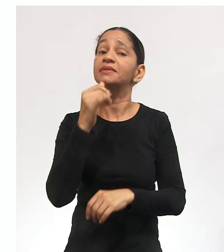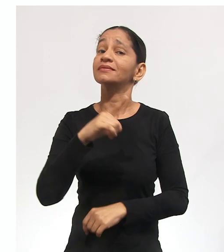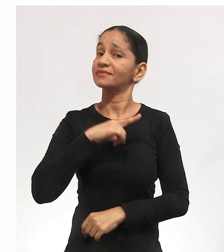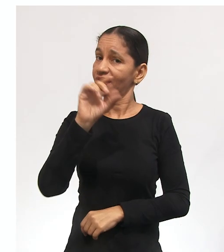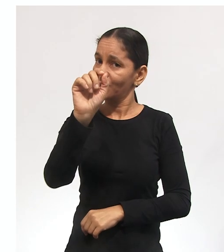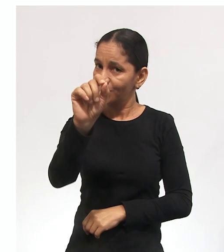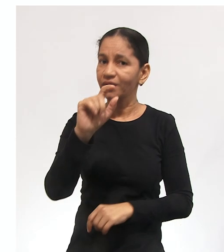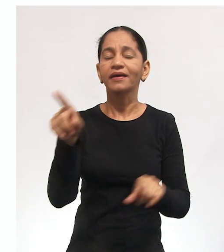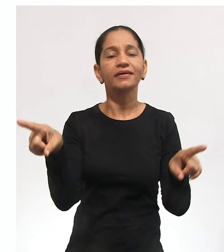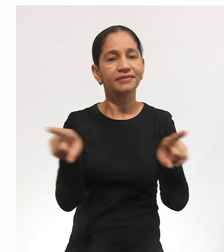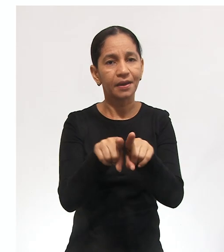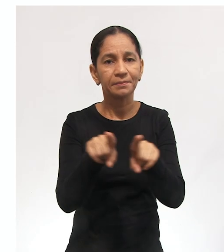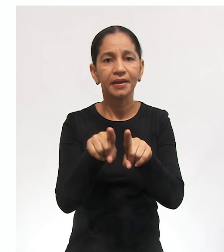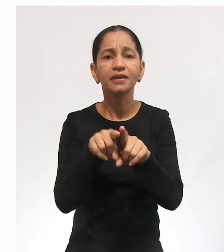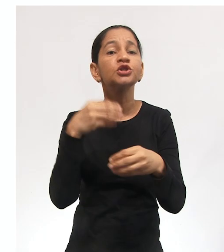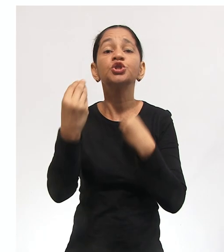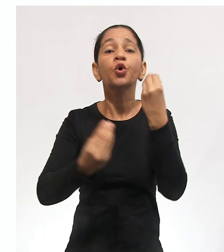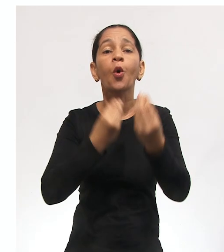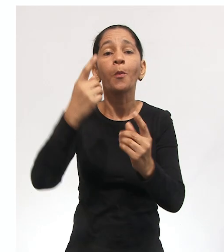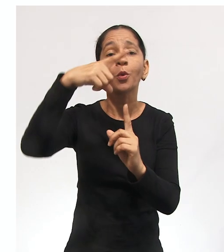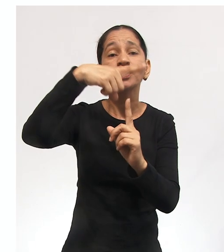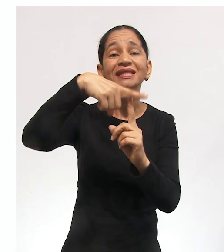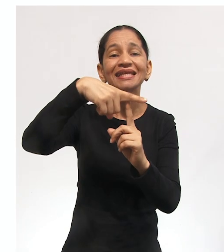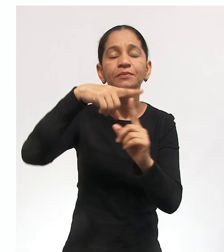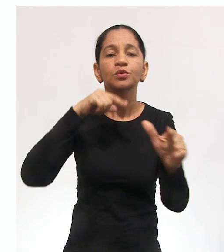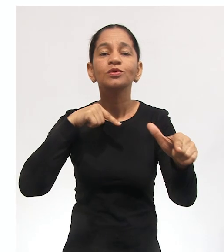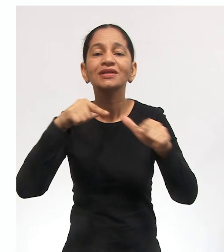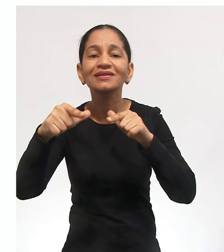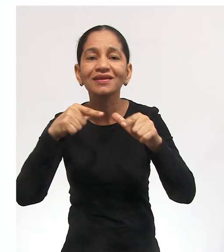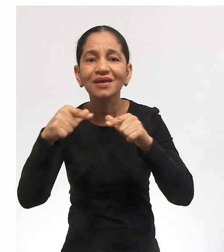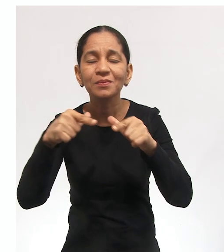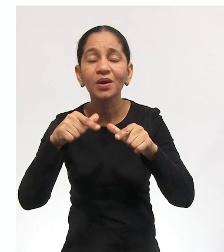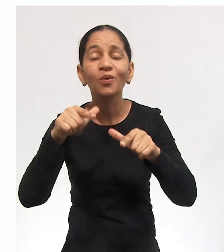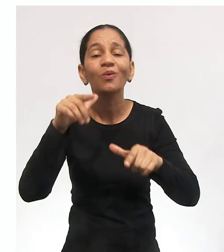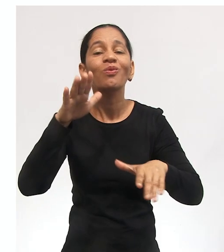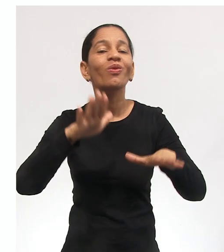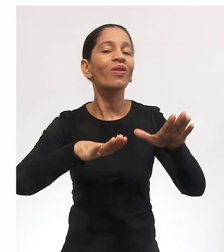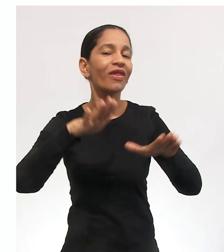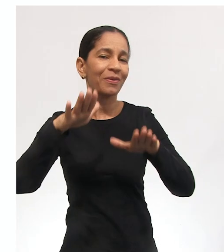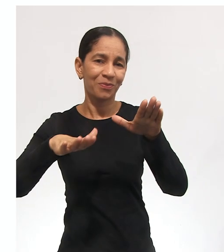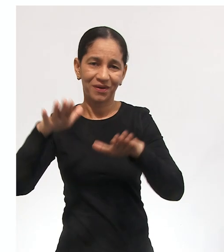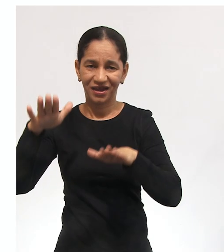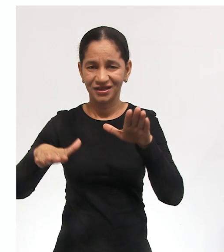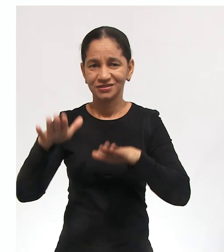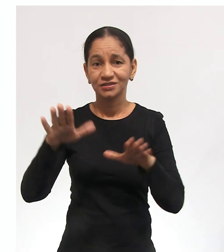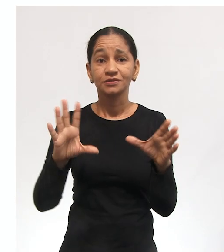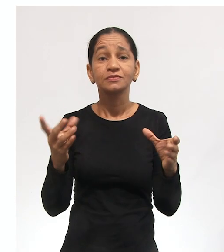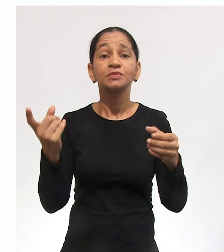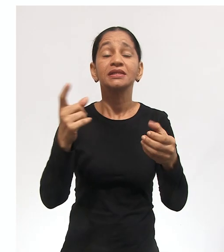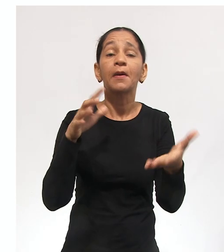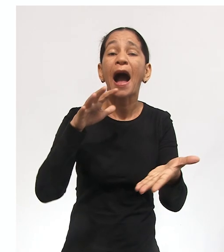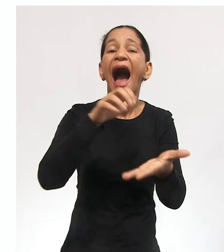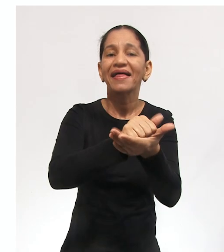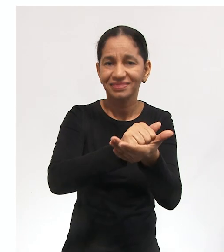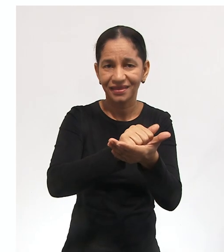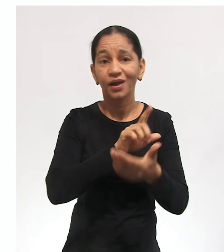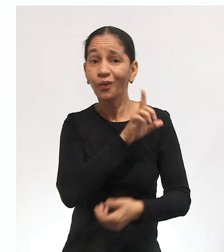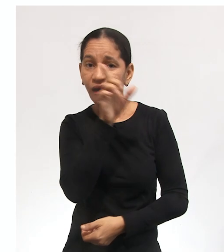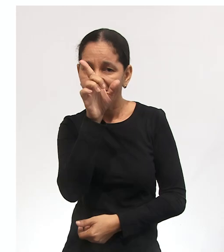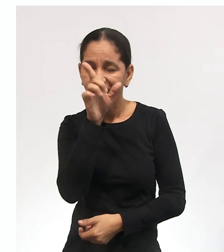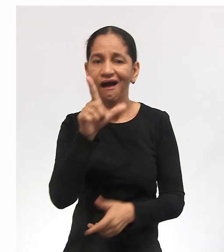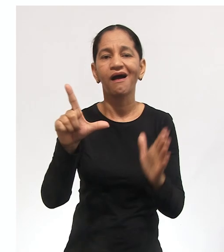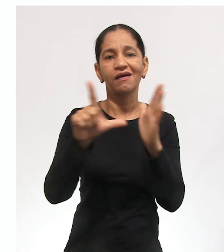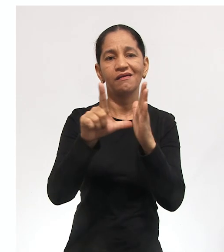primazia da realidade sobre a forma. E, independente desse grupo econômico estar formalizado na junta comercial, o que